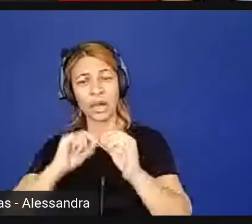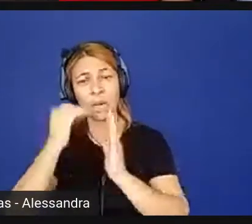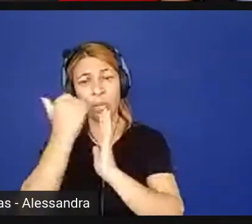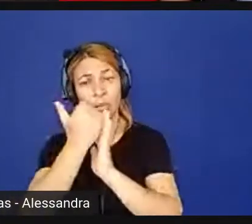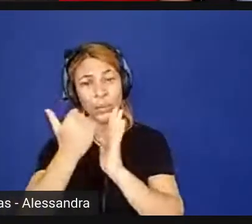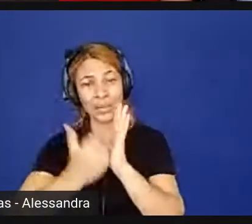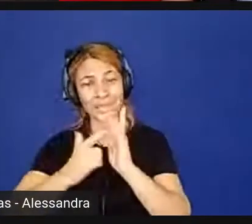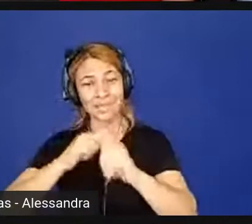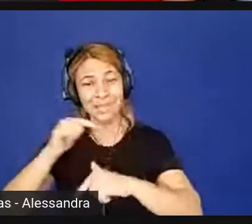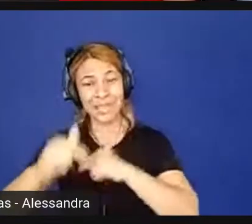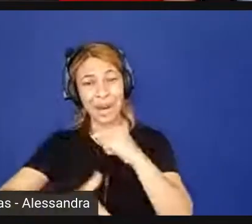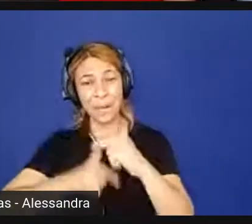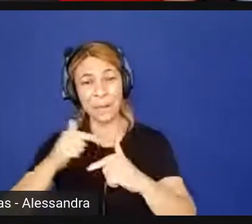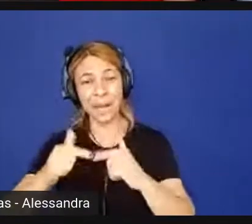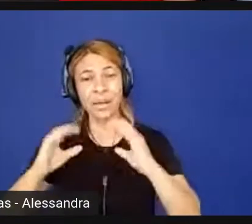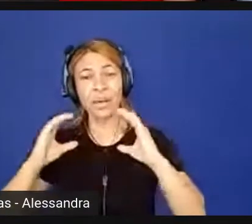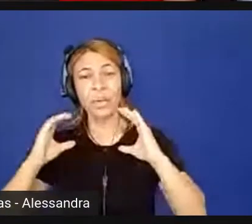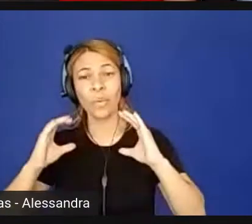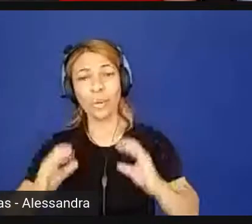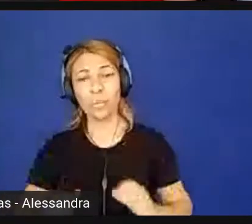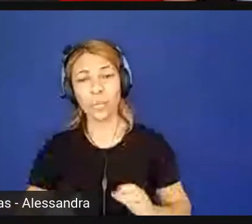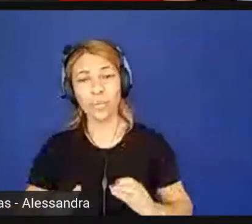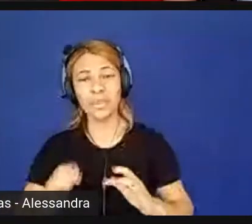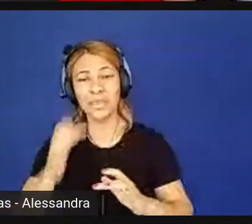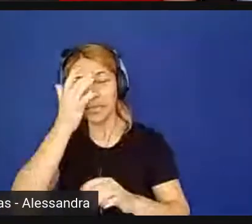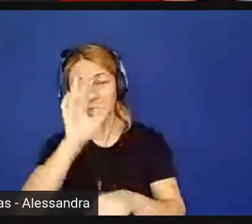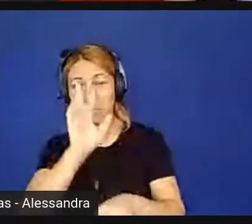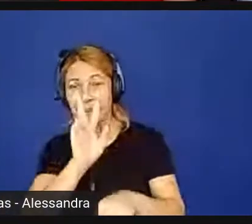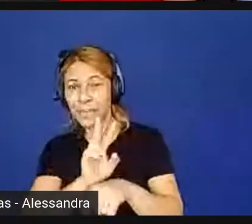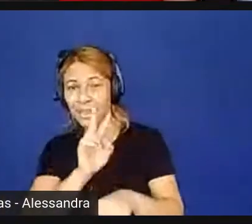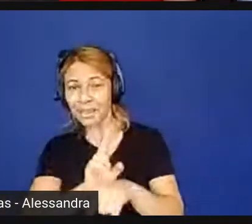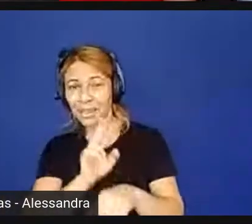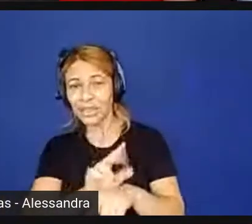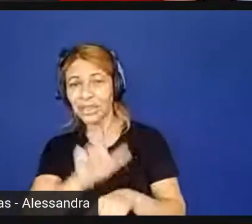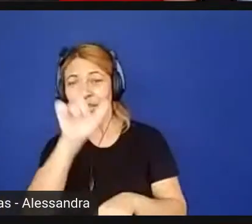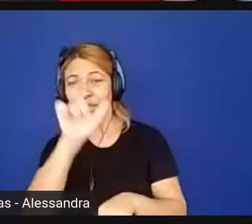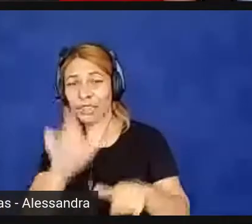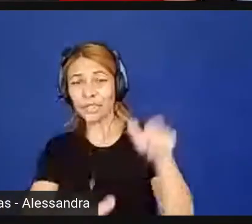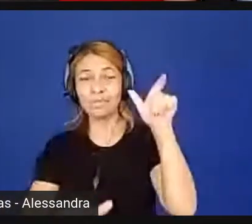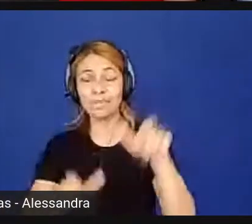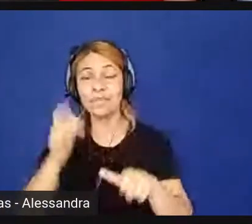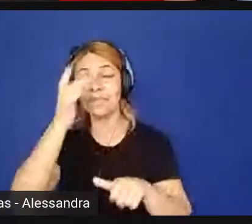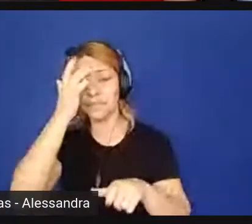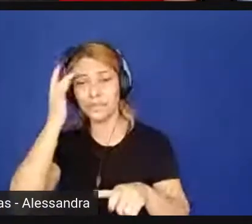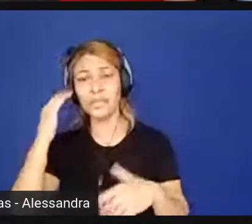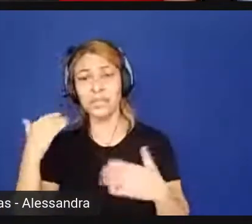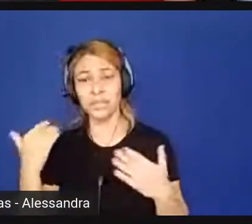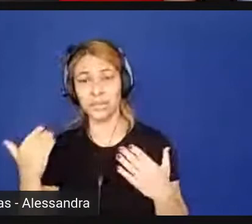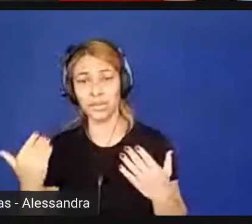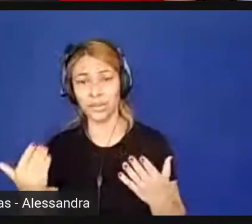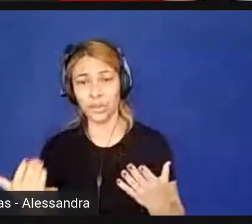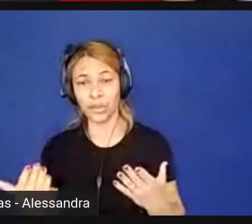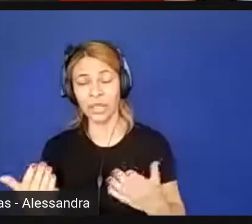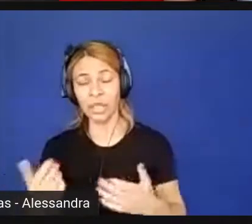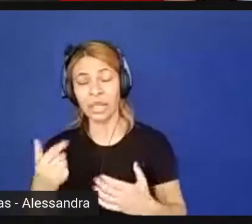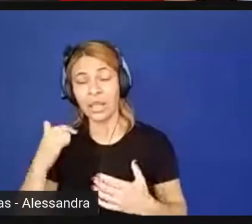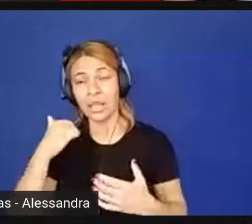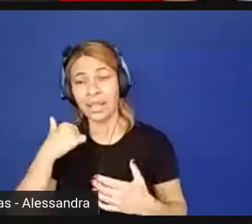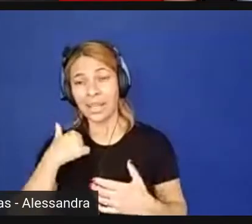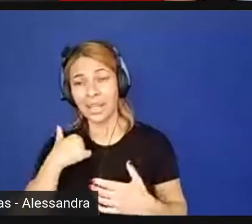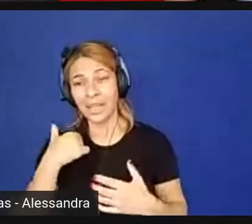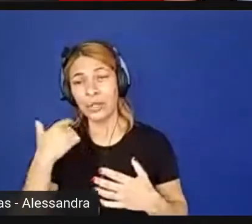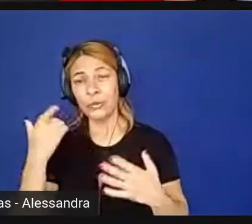condutas de pessoas, com expectativas de pessoas, e que eu sou um